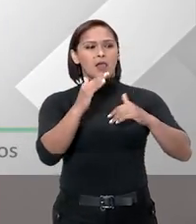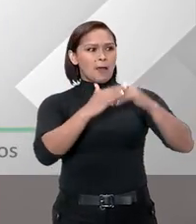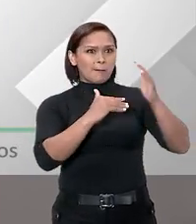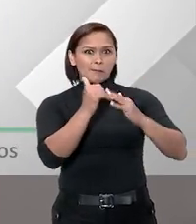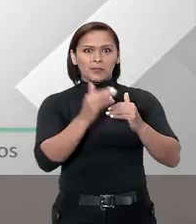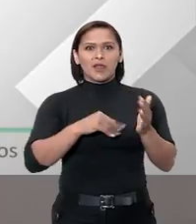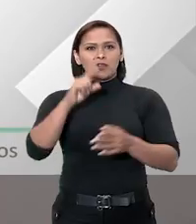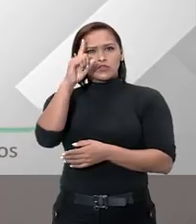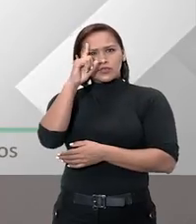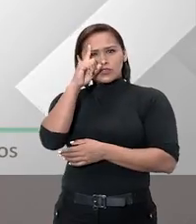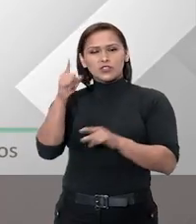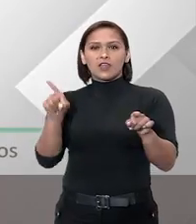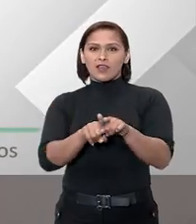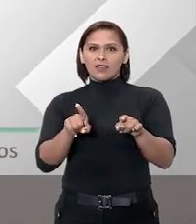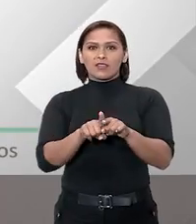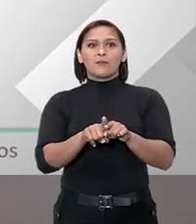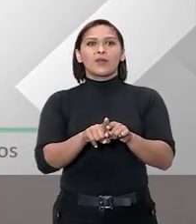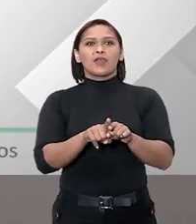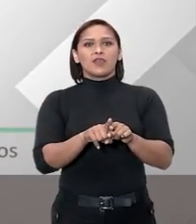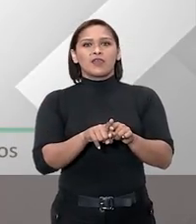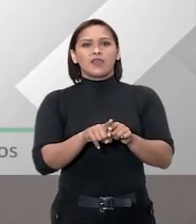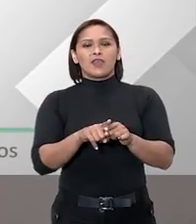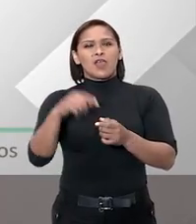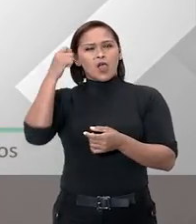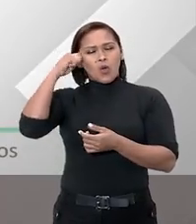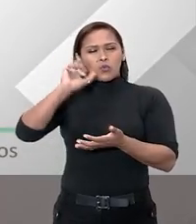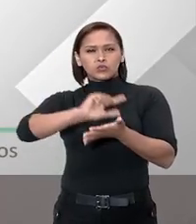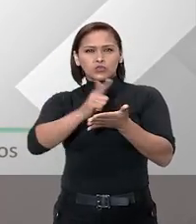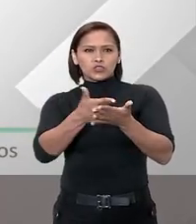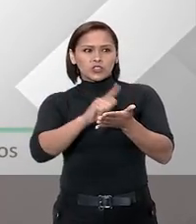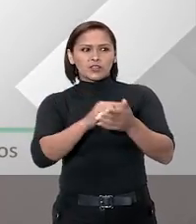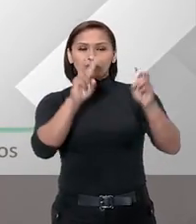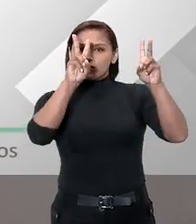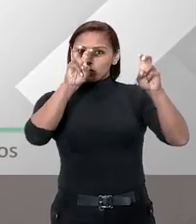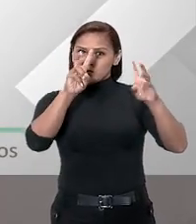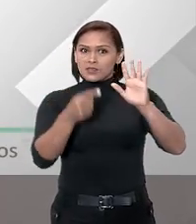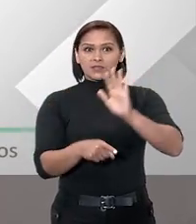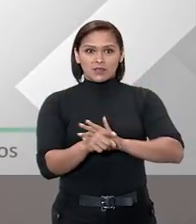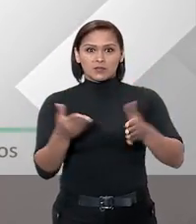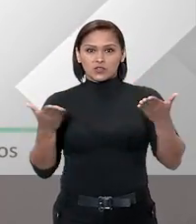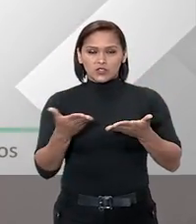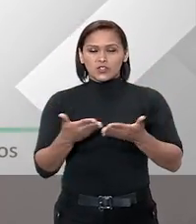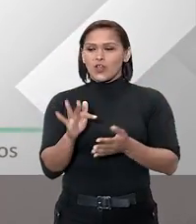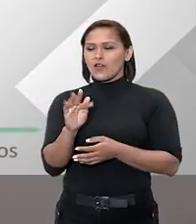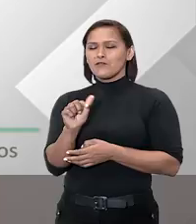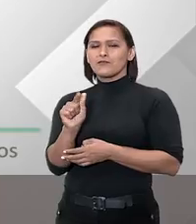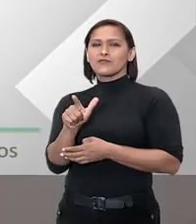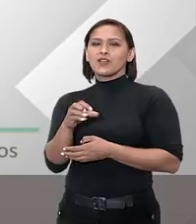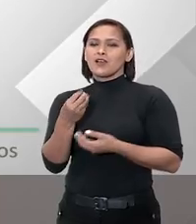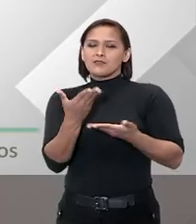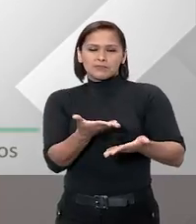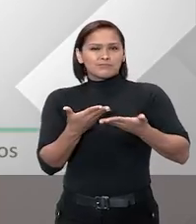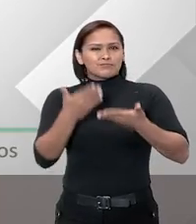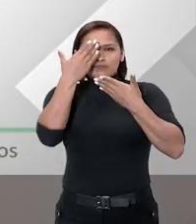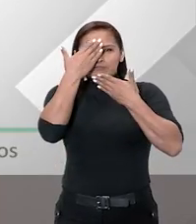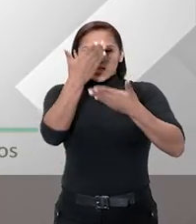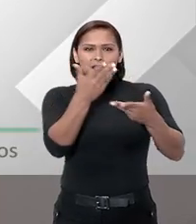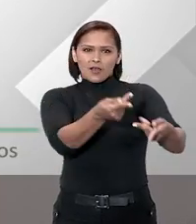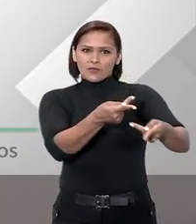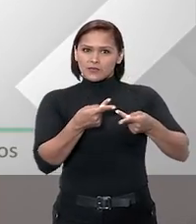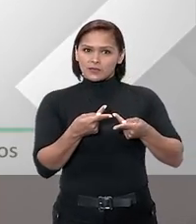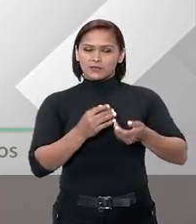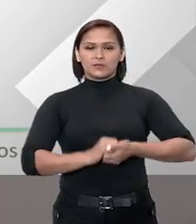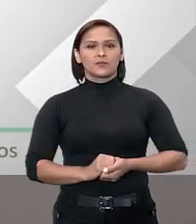prática diária, também é autor de livro sobre esse assunto. Doutor Flávio, muito obrigado por aceitar o nosso